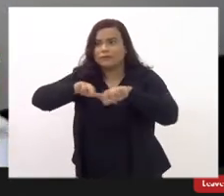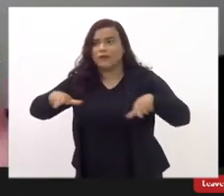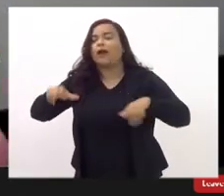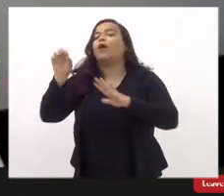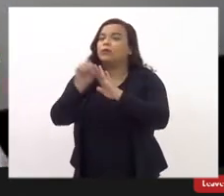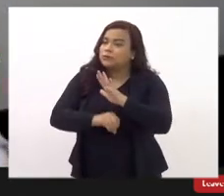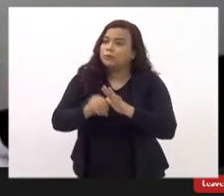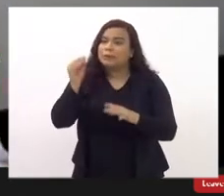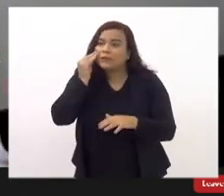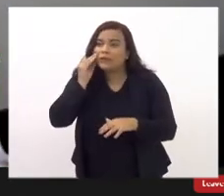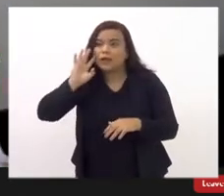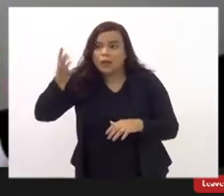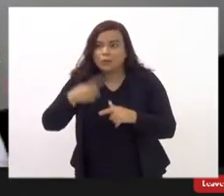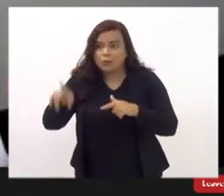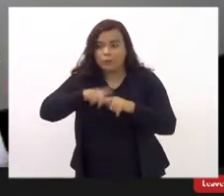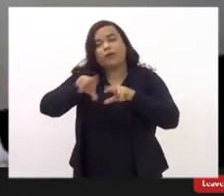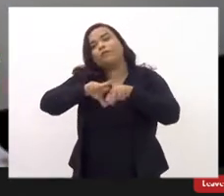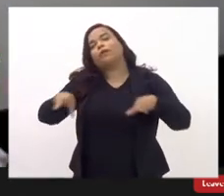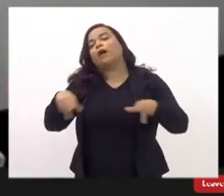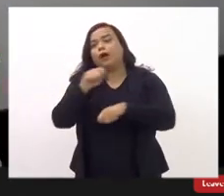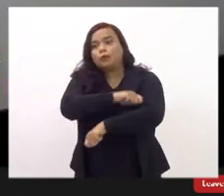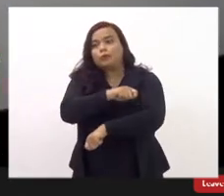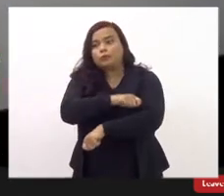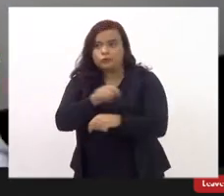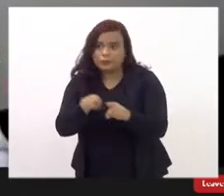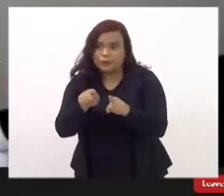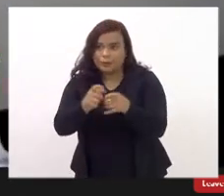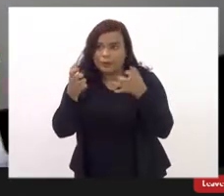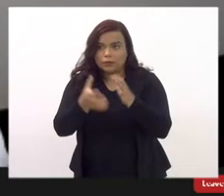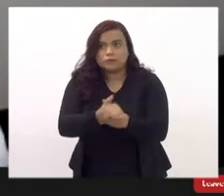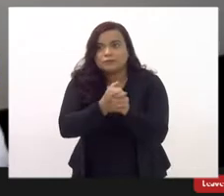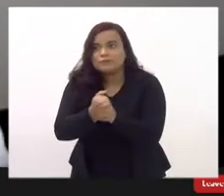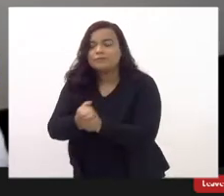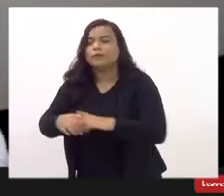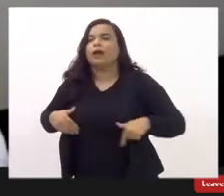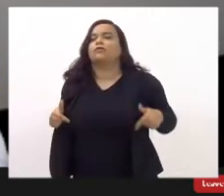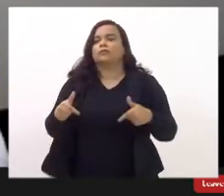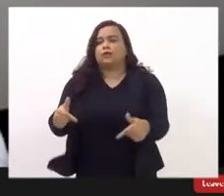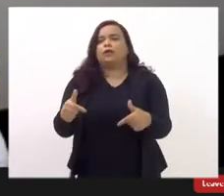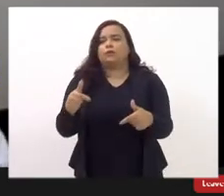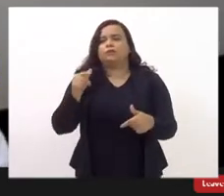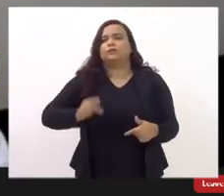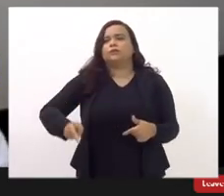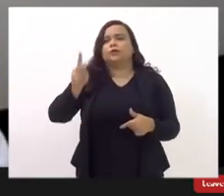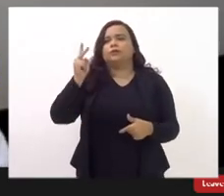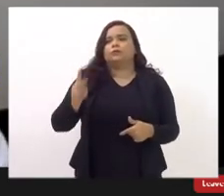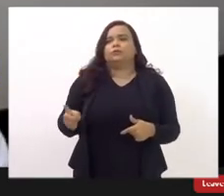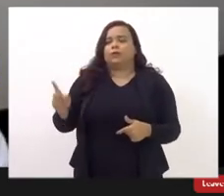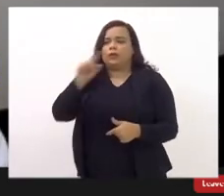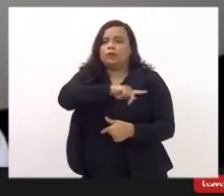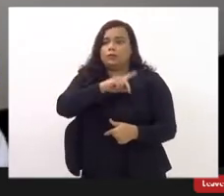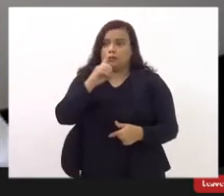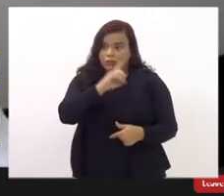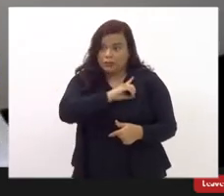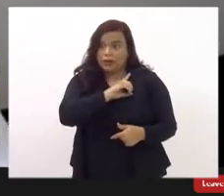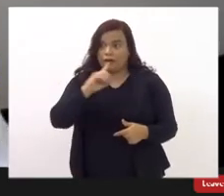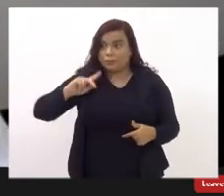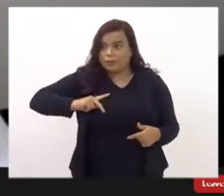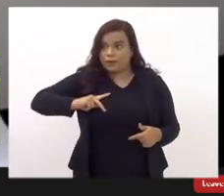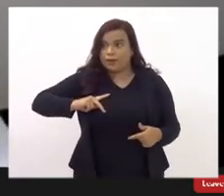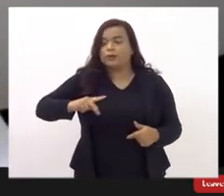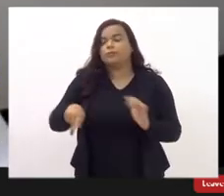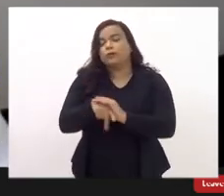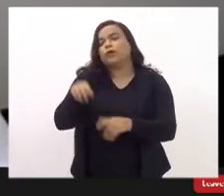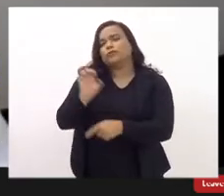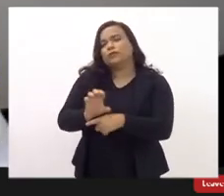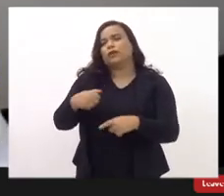ajudar a resolver o problema dos seus estudantes, mas eu quero saudar também a atuação sempre ao nosso lado da Defensoria Pública do Estado, cumprindo um